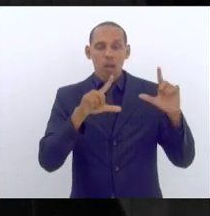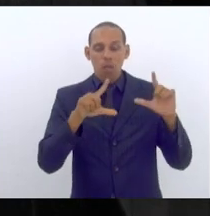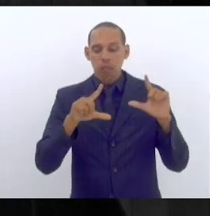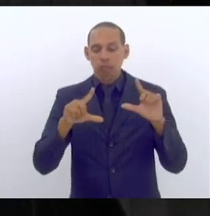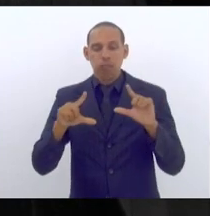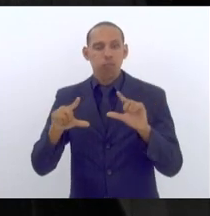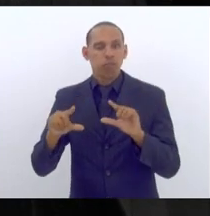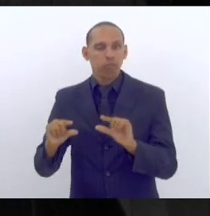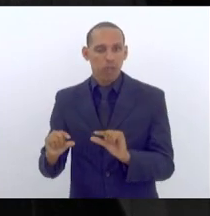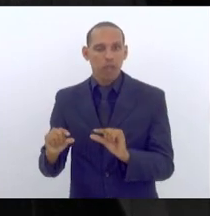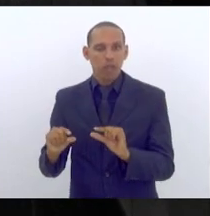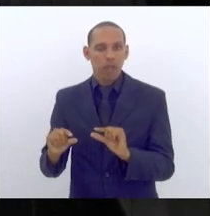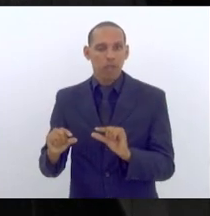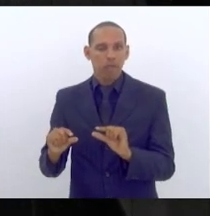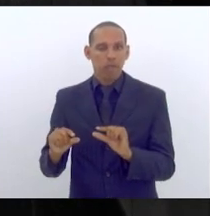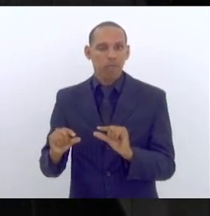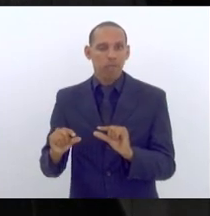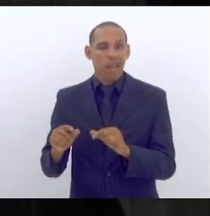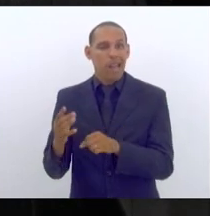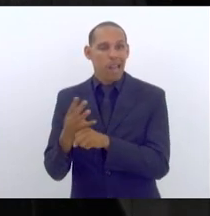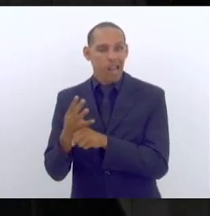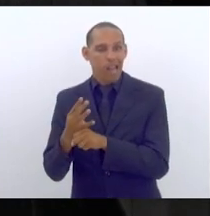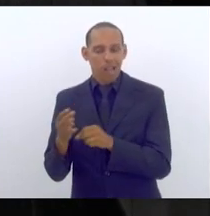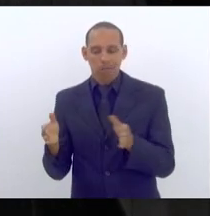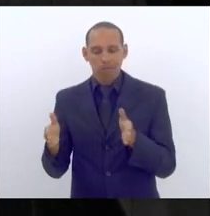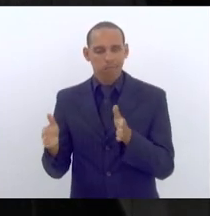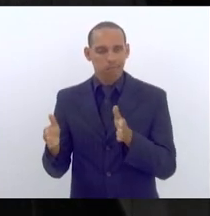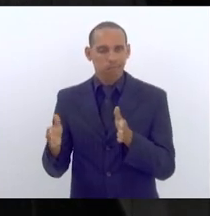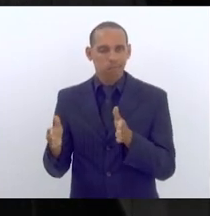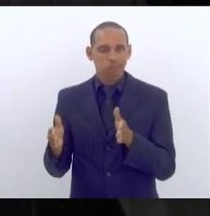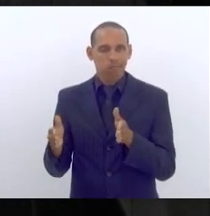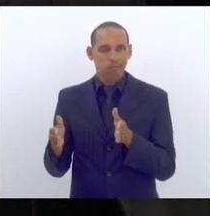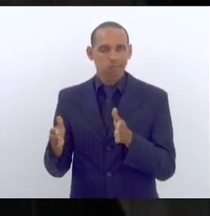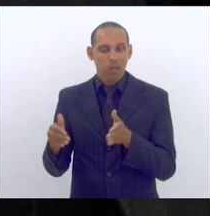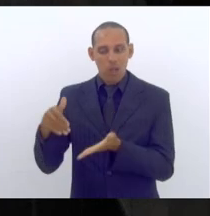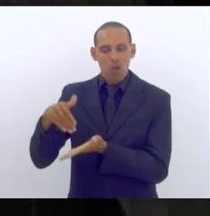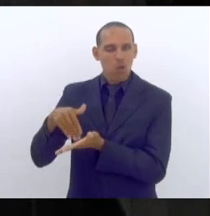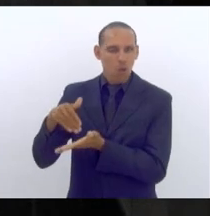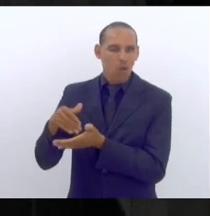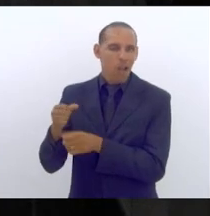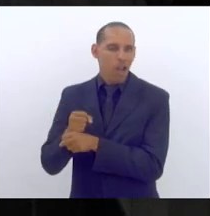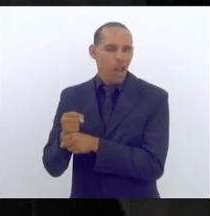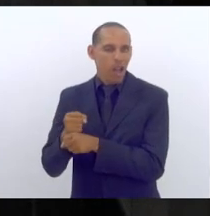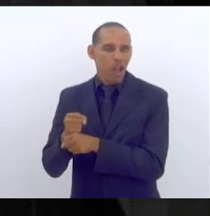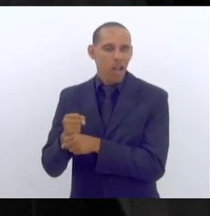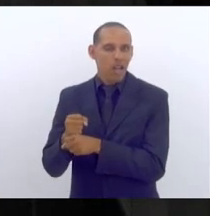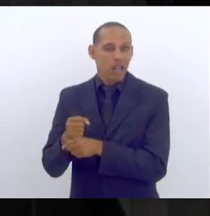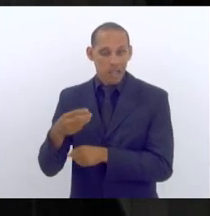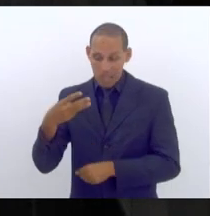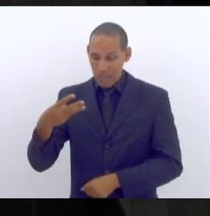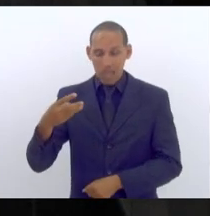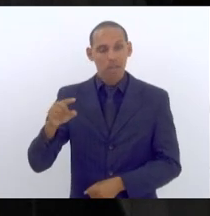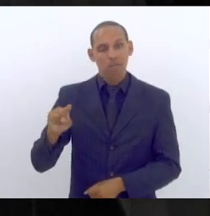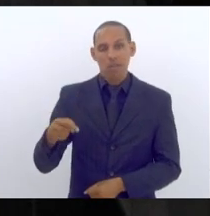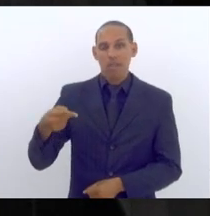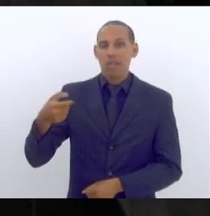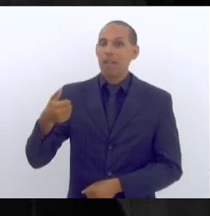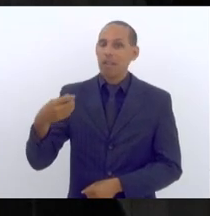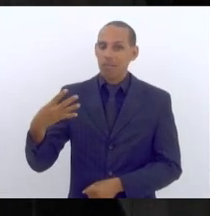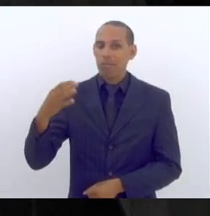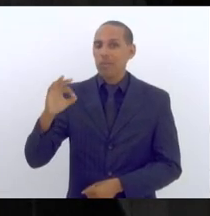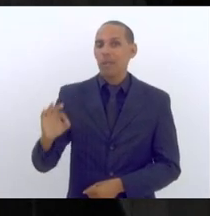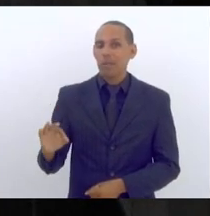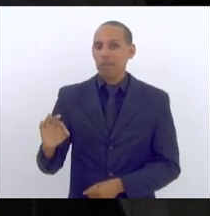e no seu quarto ano de governo cai para 3,14